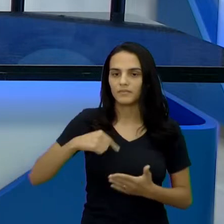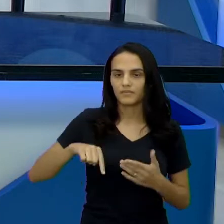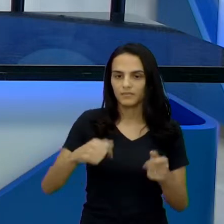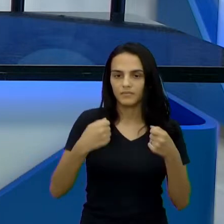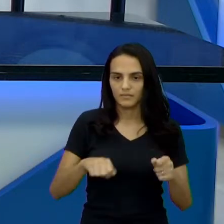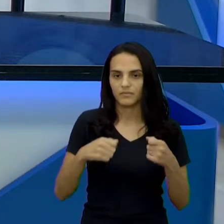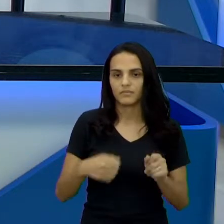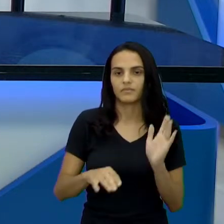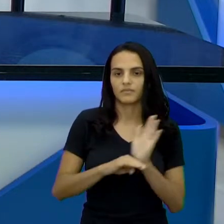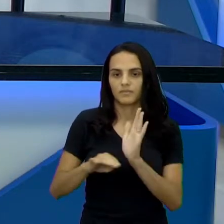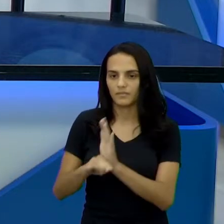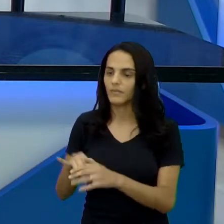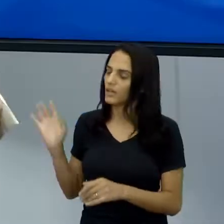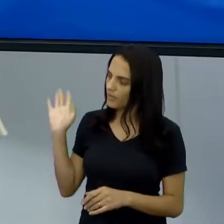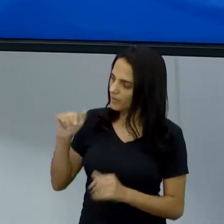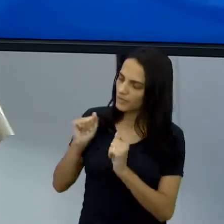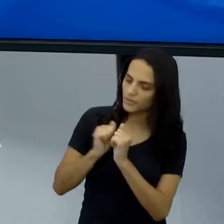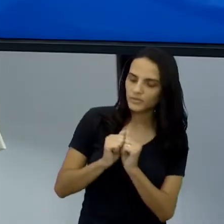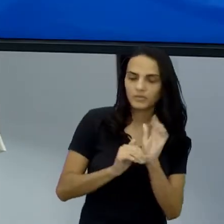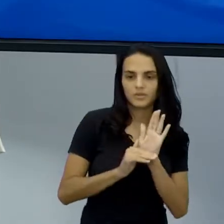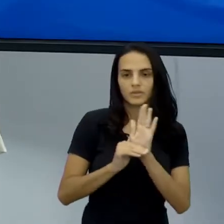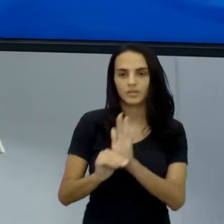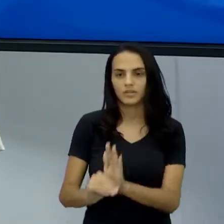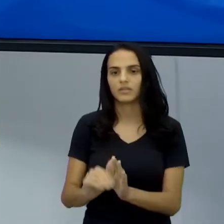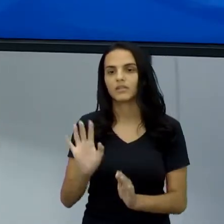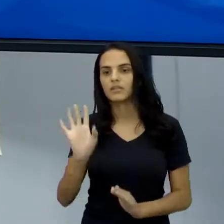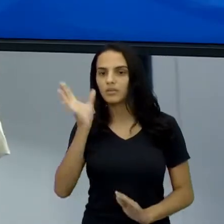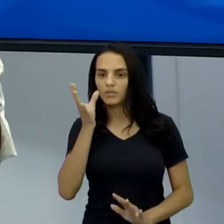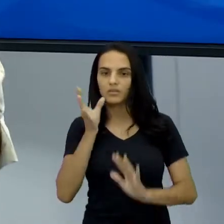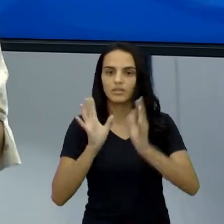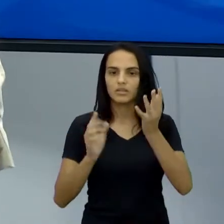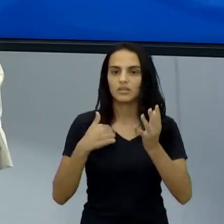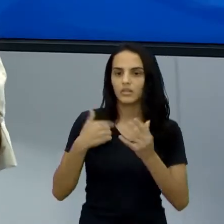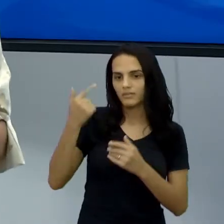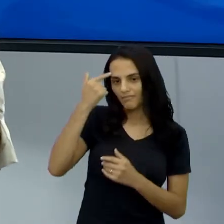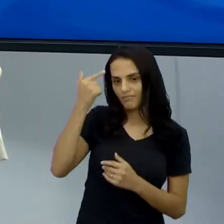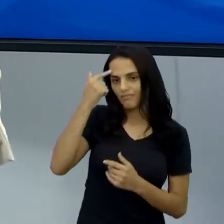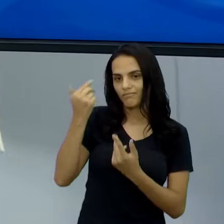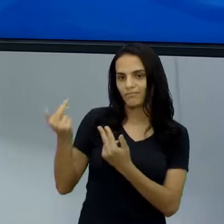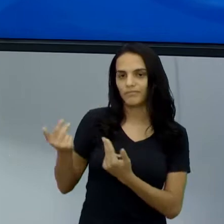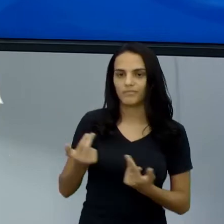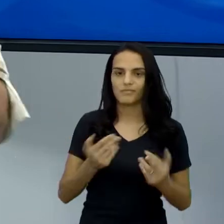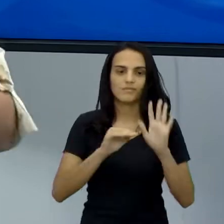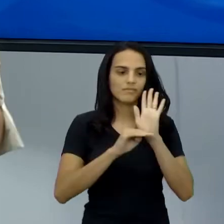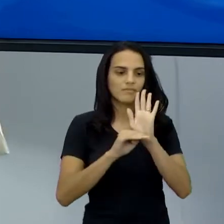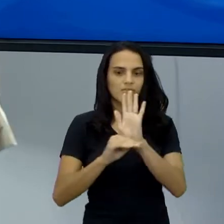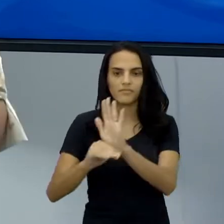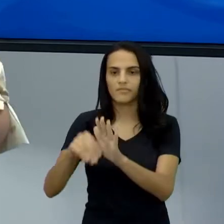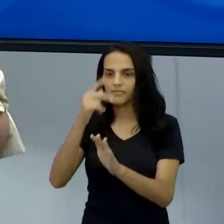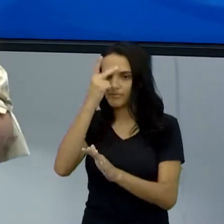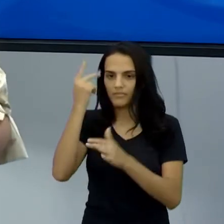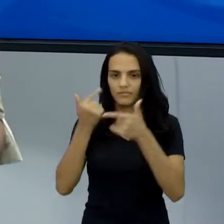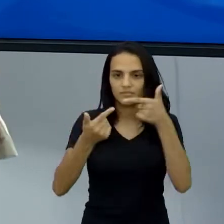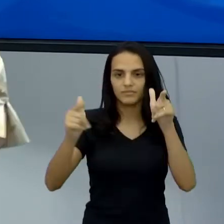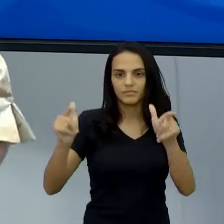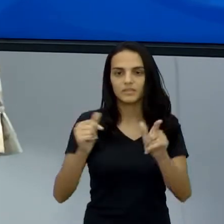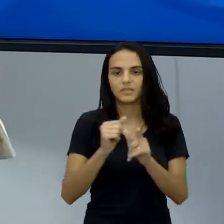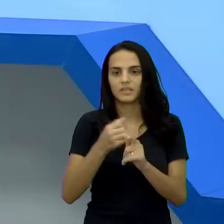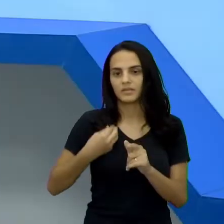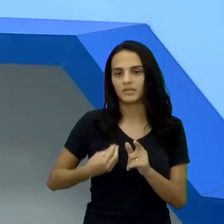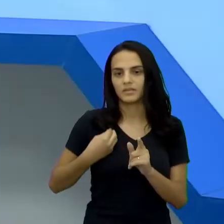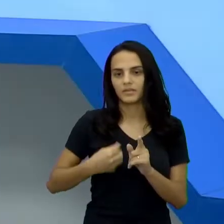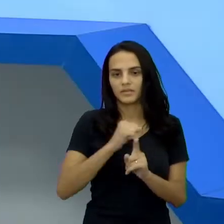ajudar. Não, vambora. Então, acontece muito da gente ter esse mesmo pensamento no intuito de ajudar os demais e de viver uma sociedade